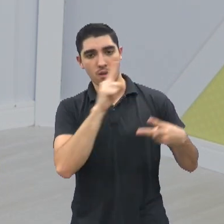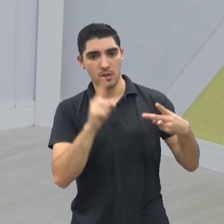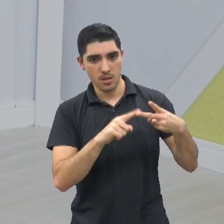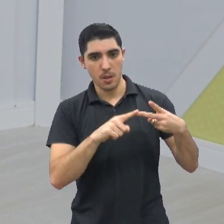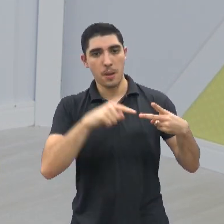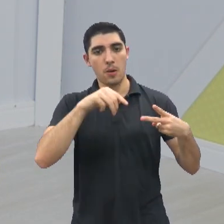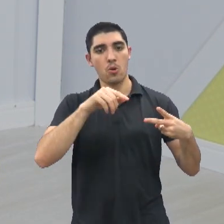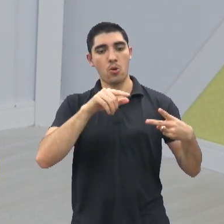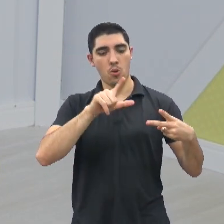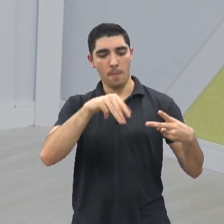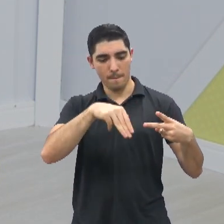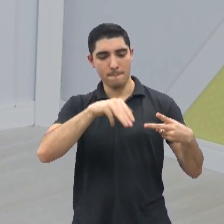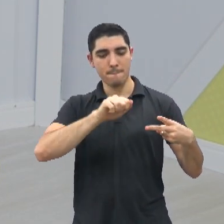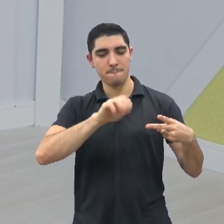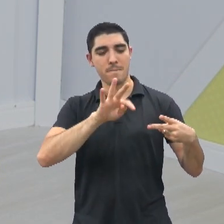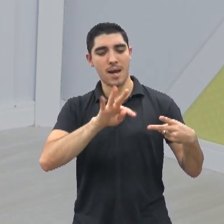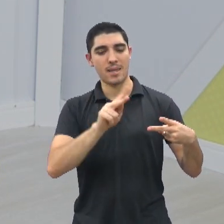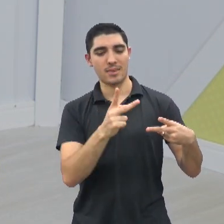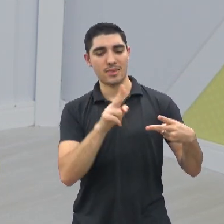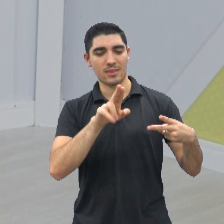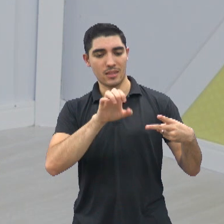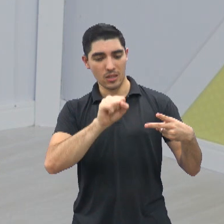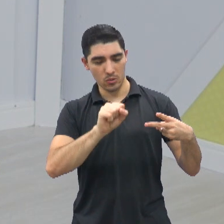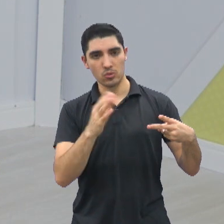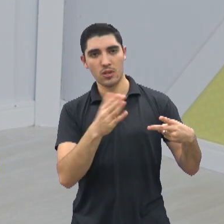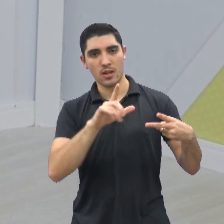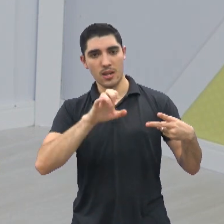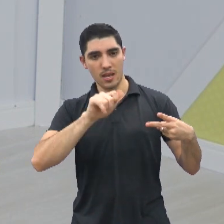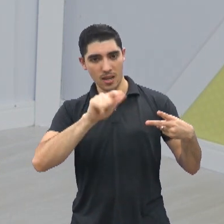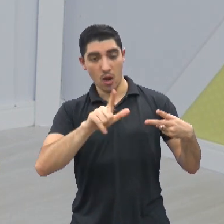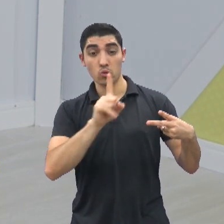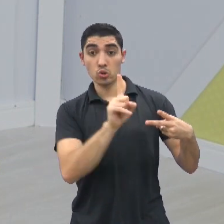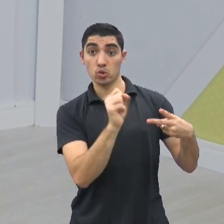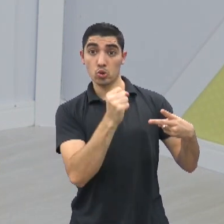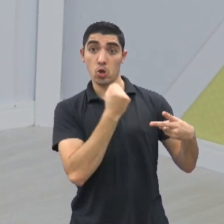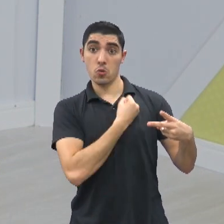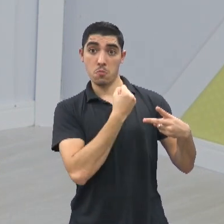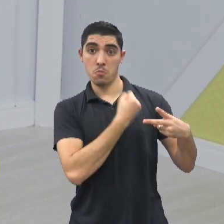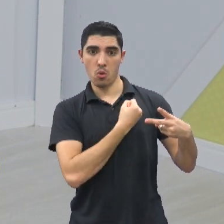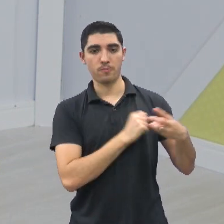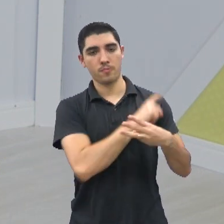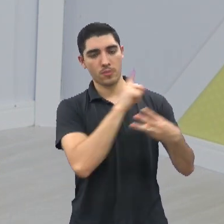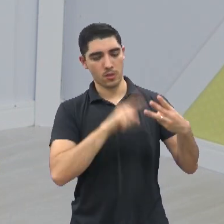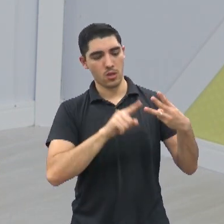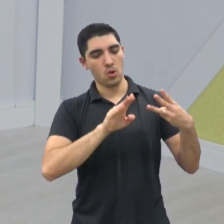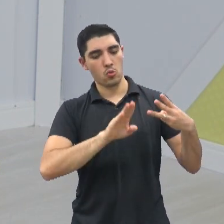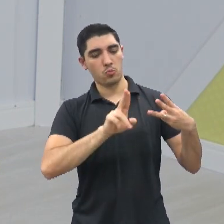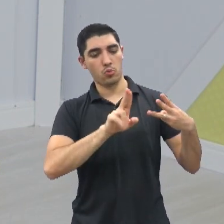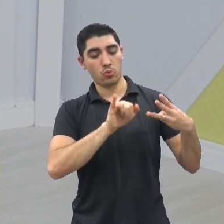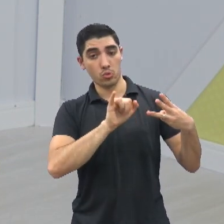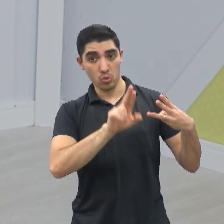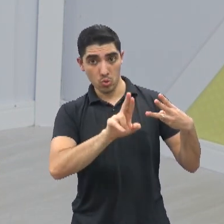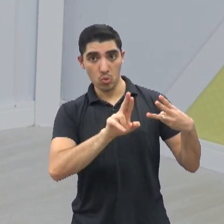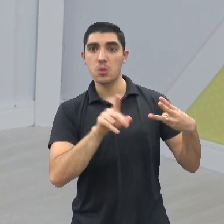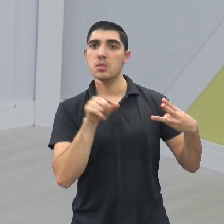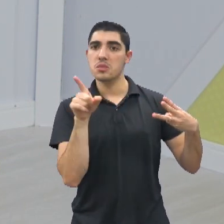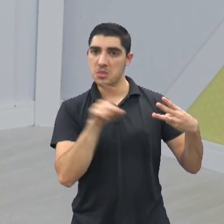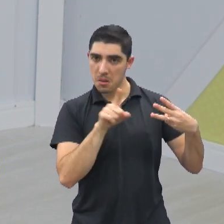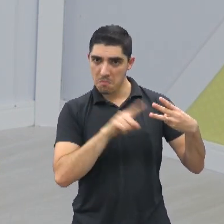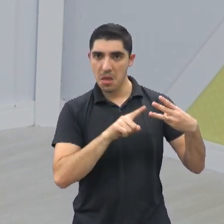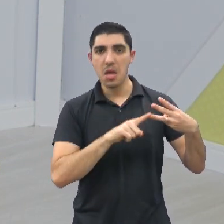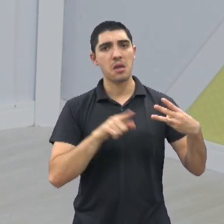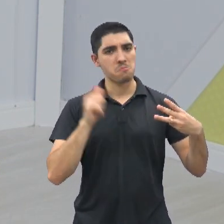Leal outro que veio de contusão também 18 pontos nove rebotes e uma assistência e o Mateus Buiu que também é um jogador que Assumiu a